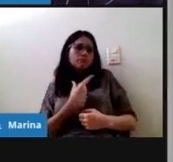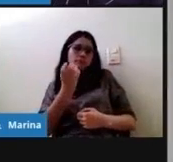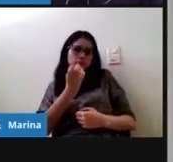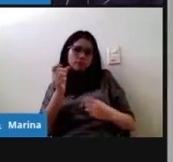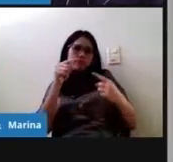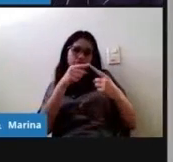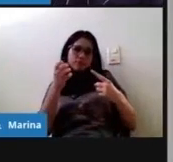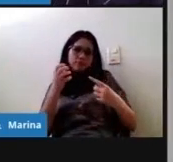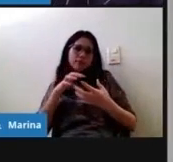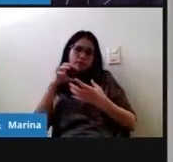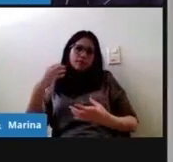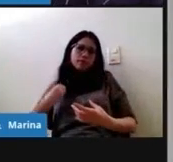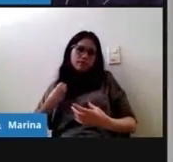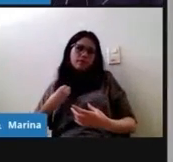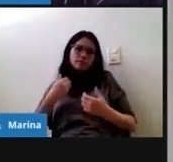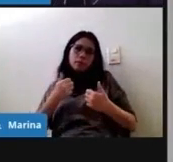queremos, tá? Bom,